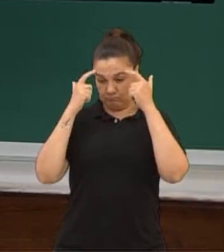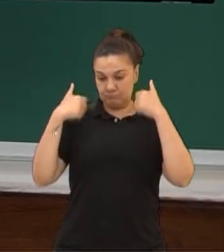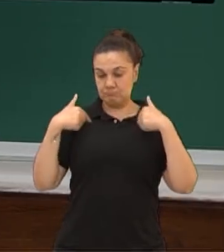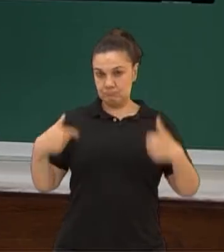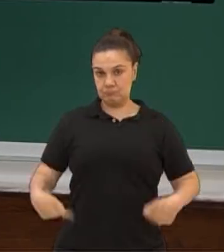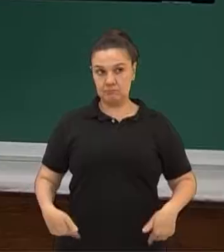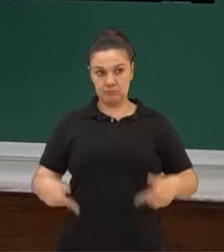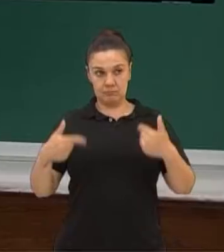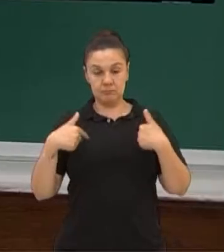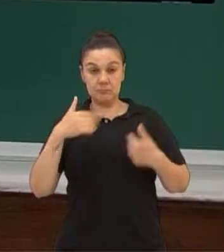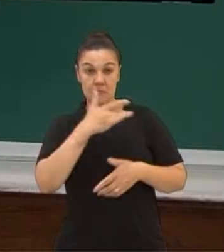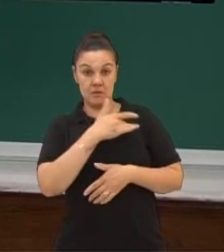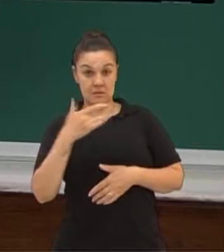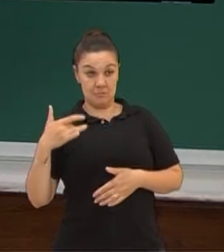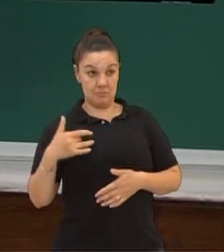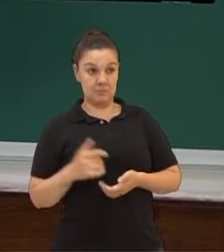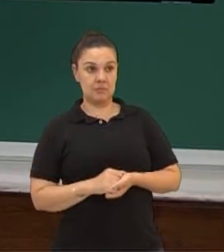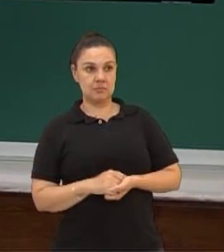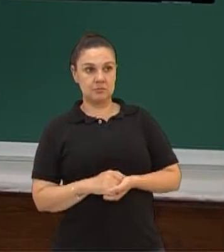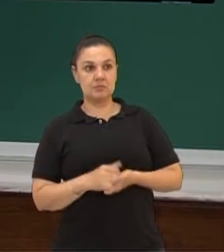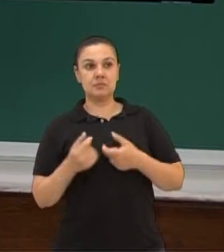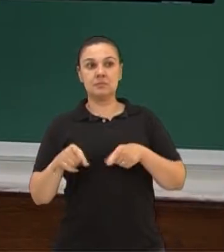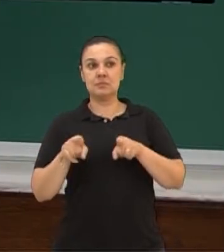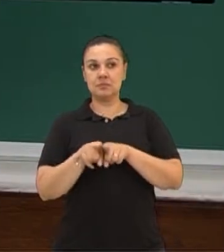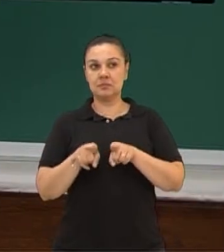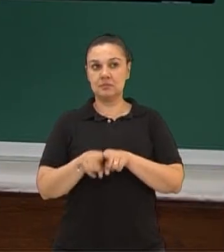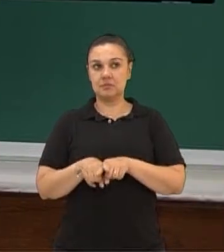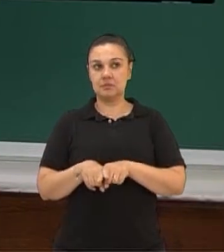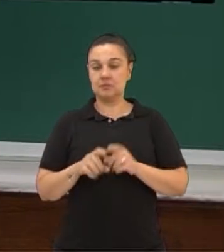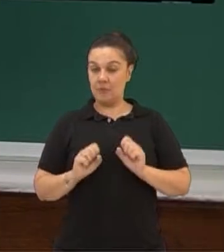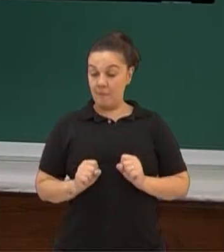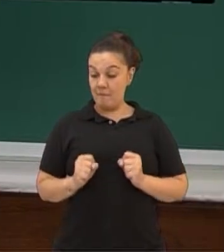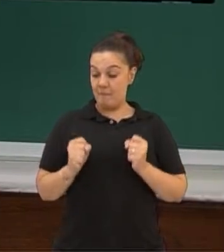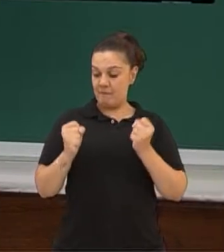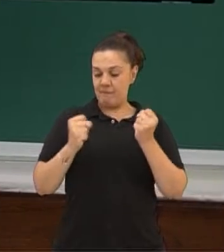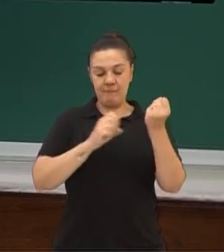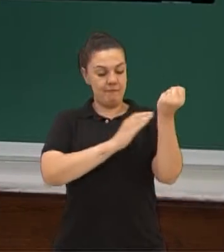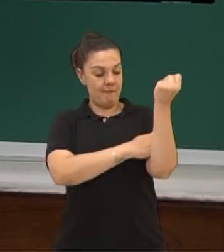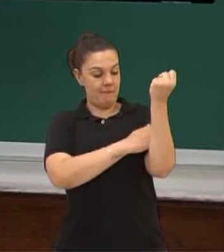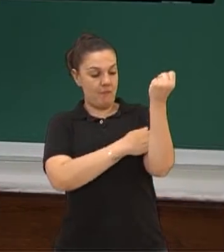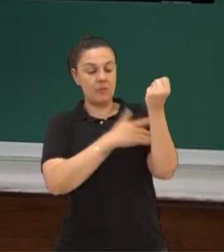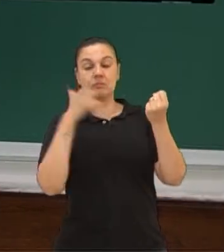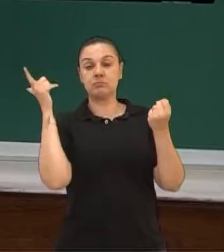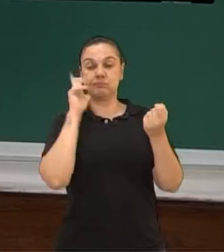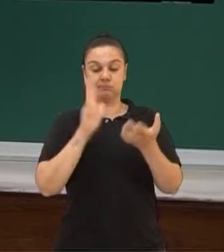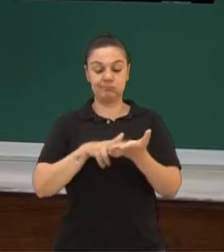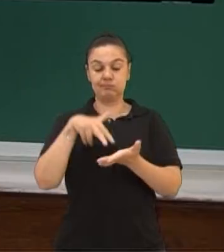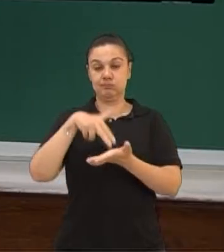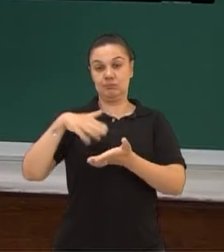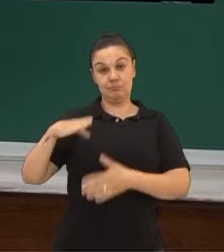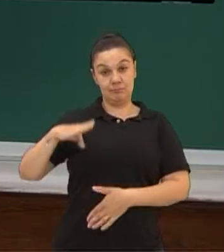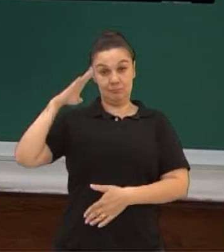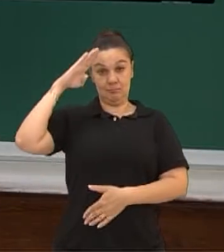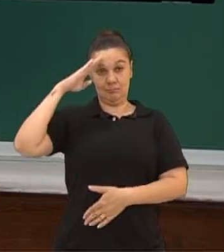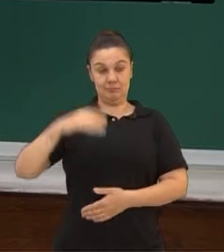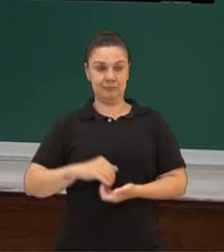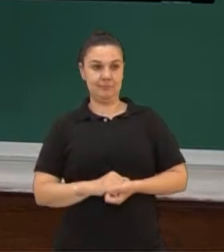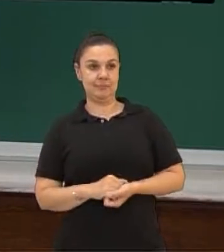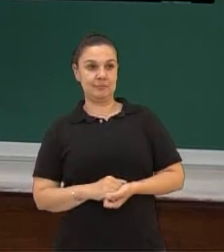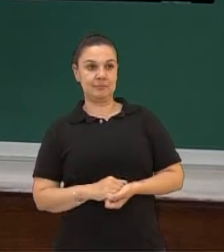né, ter saúde e estar forte, fisicamente preparado para defender a sua